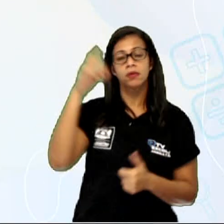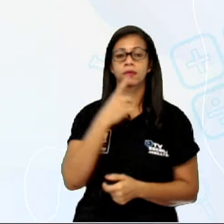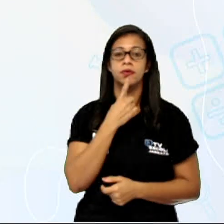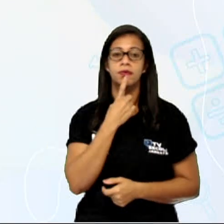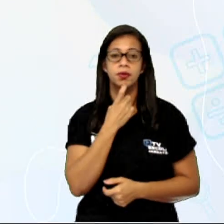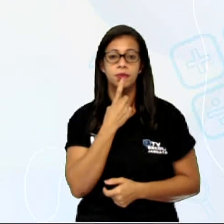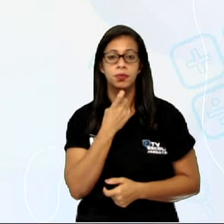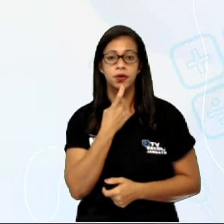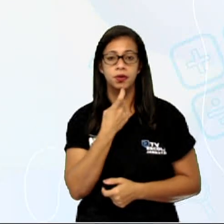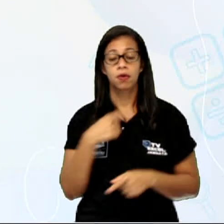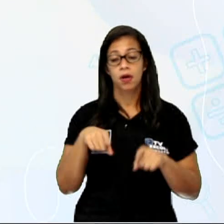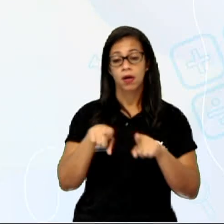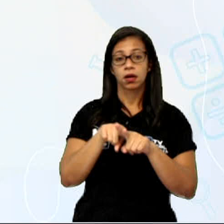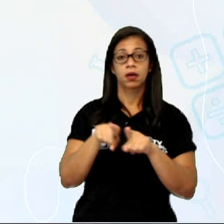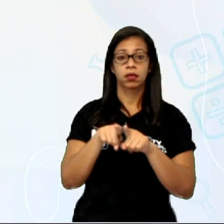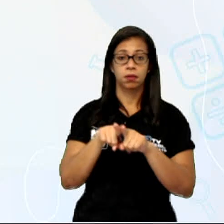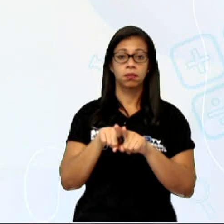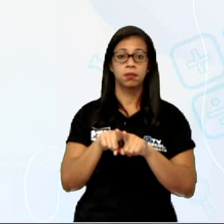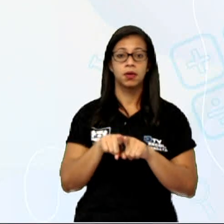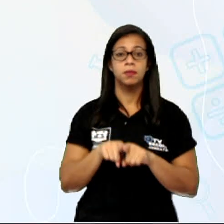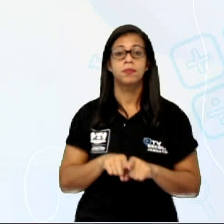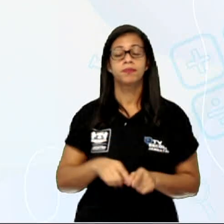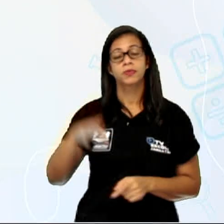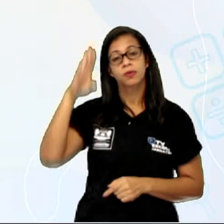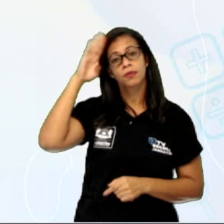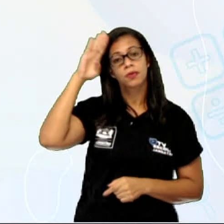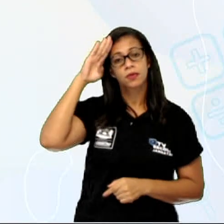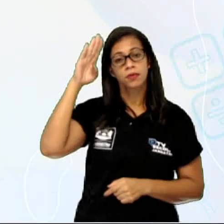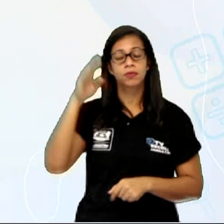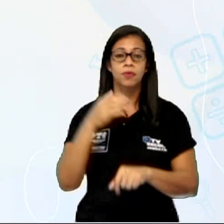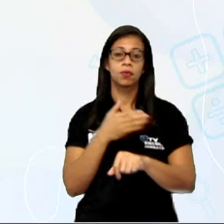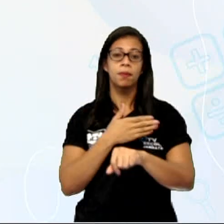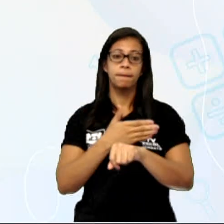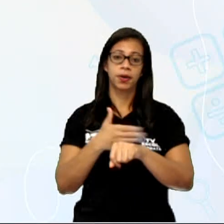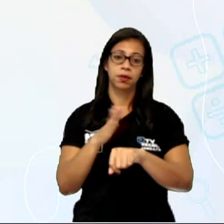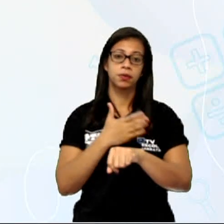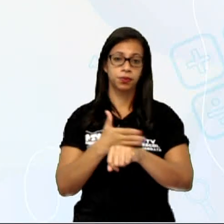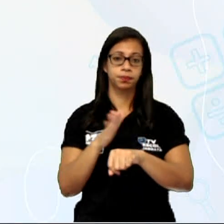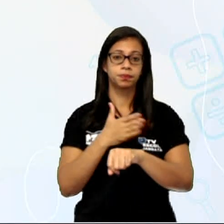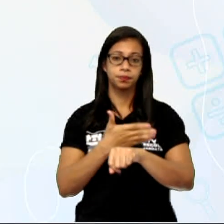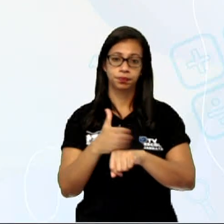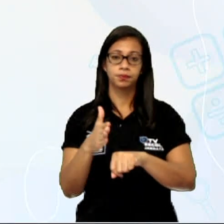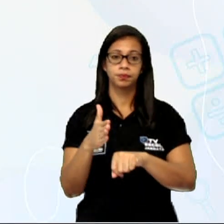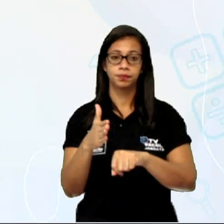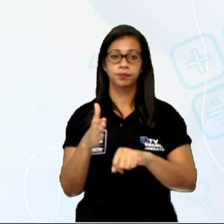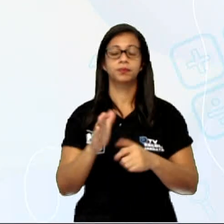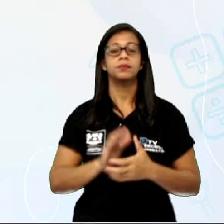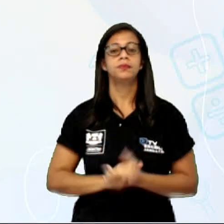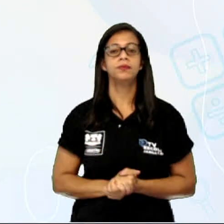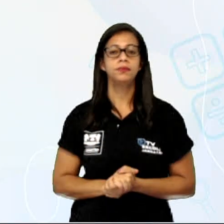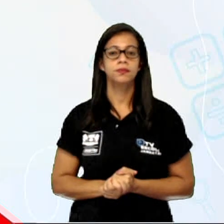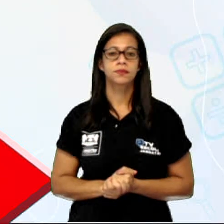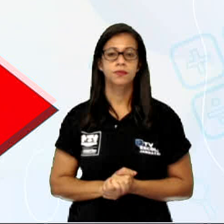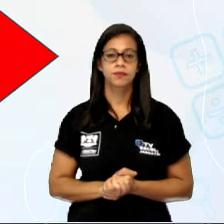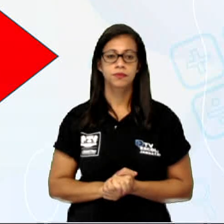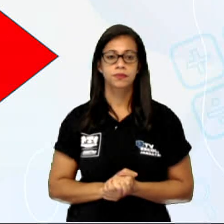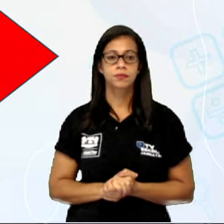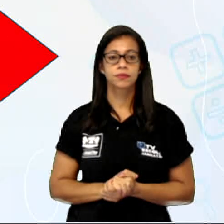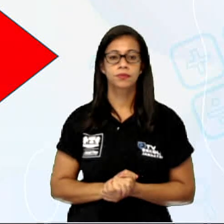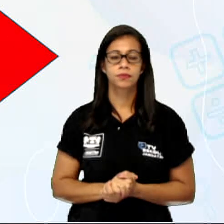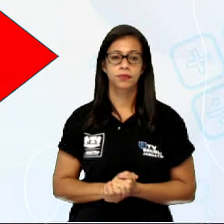o Exército Branco, defendendo os interesses monarquistas, né, do antigo Império Czarista, liderado pelos